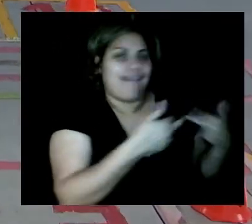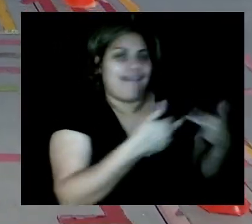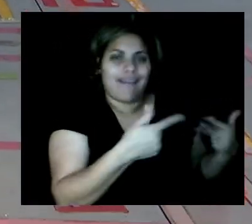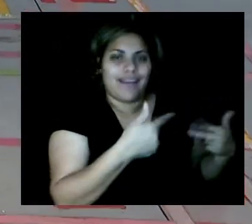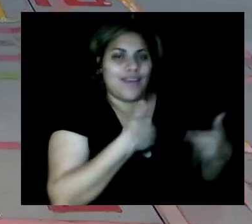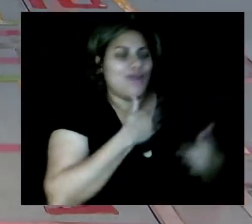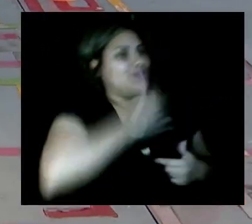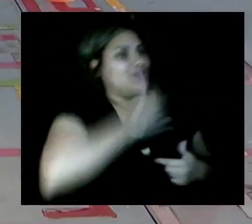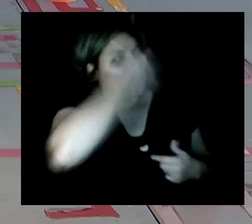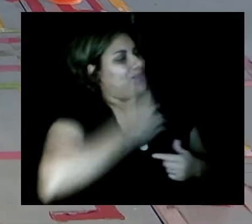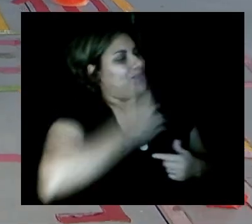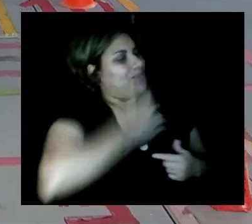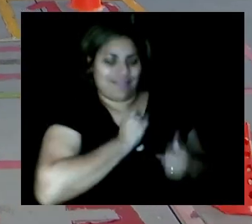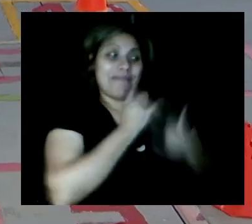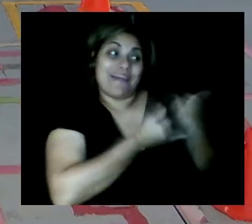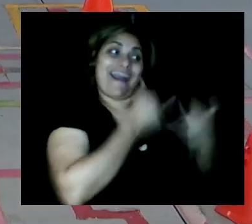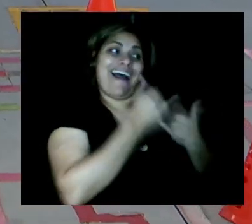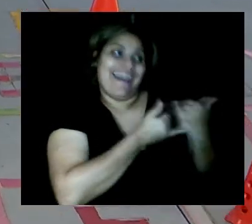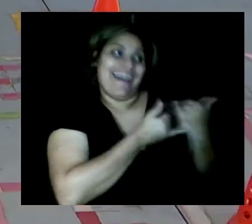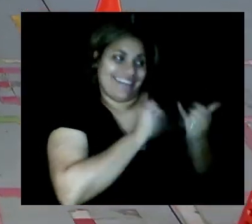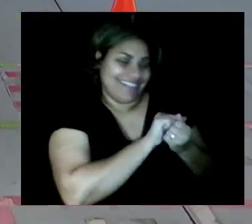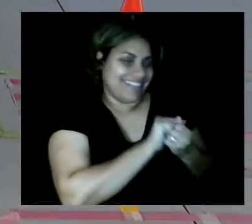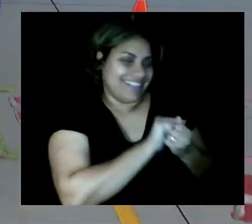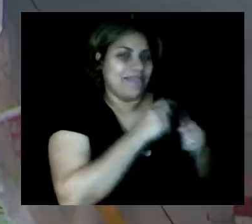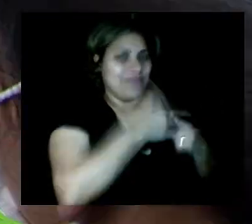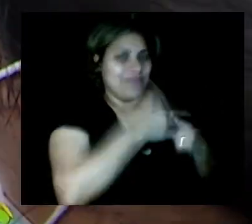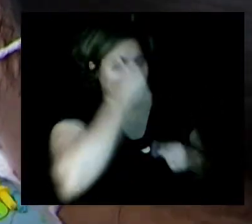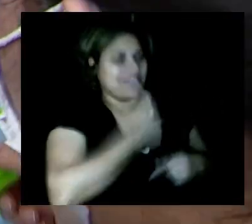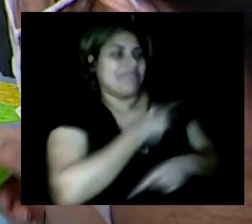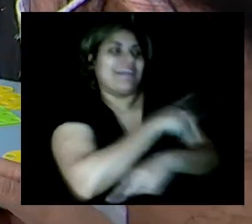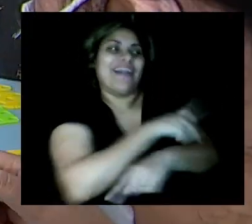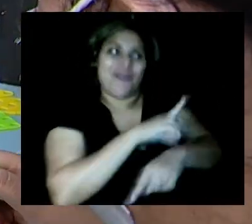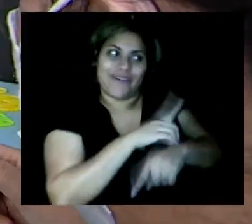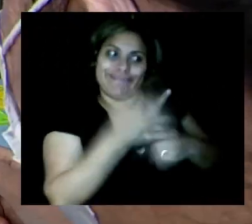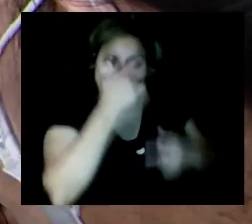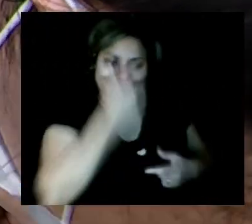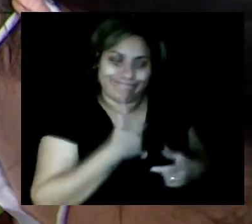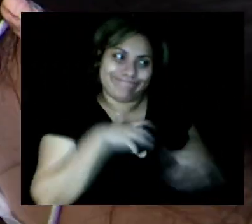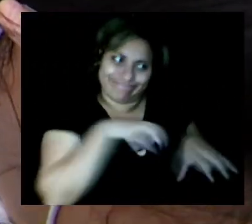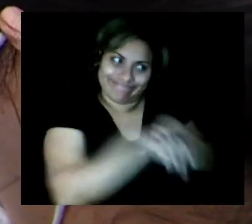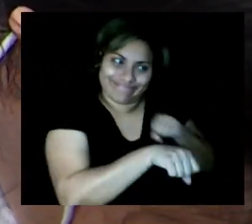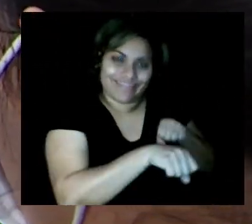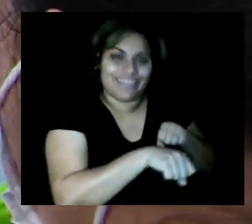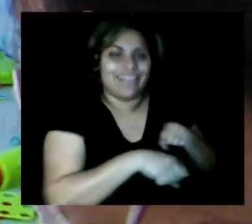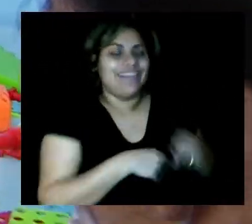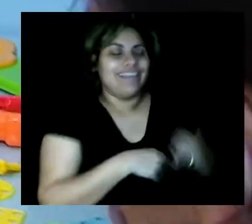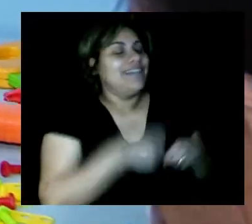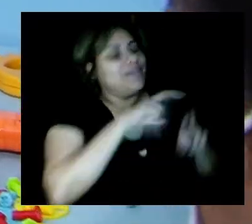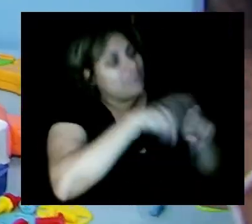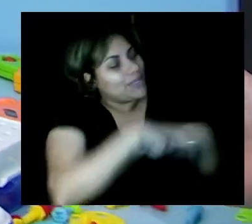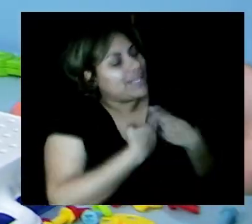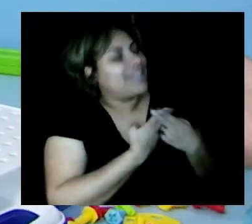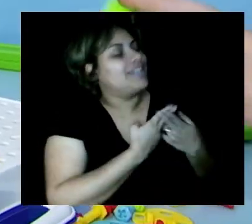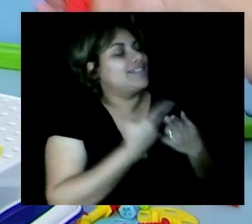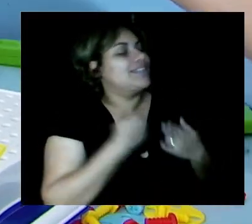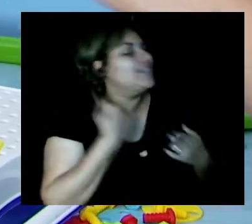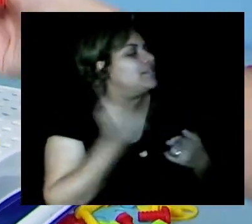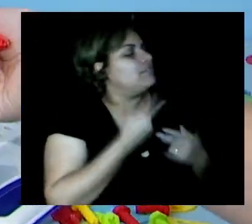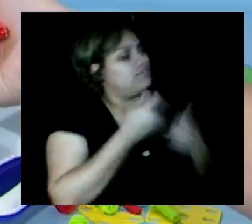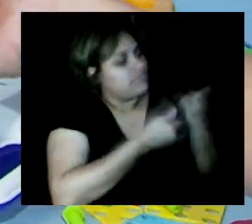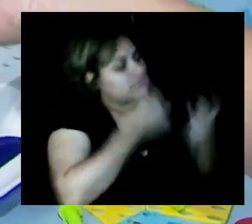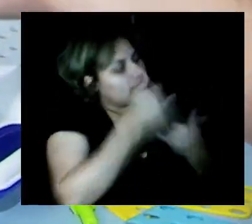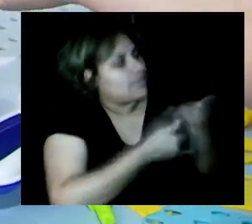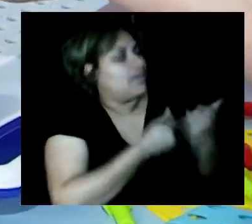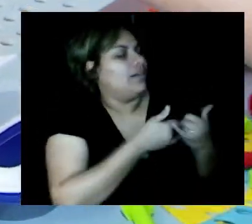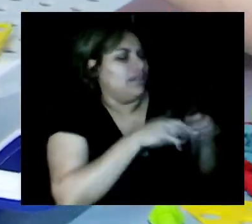brincalhona, porque eu sou pedagoga, né? Eu sou pedagoga, então assim, a gente brinca e tal. Então, ele